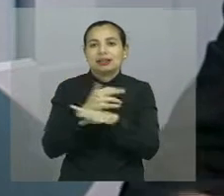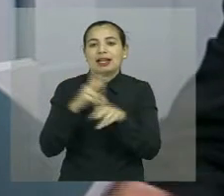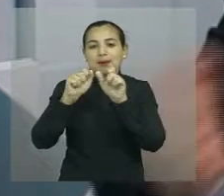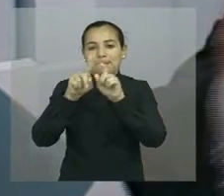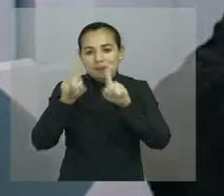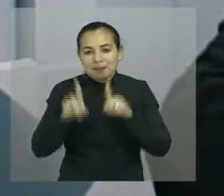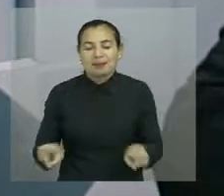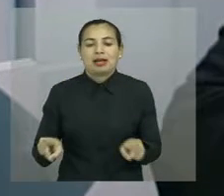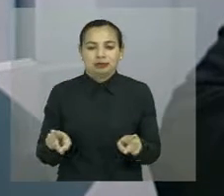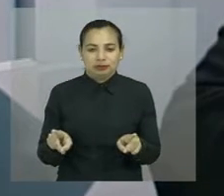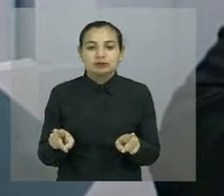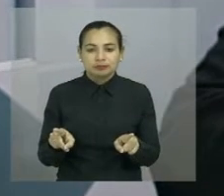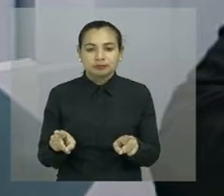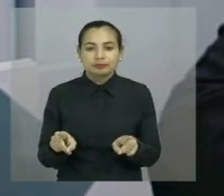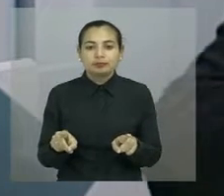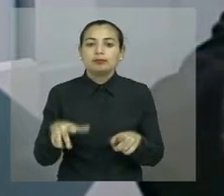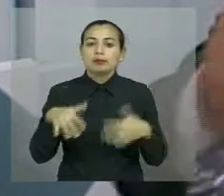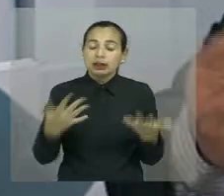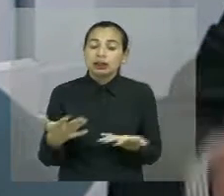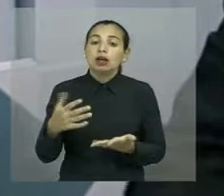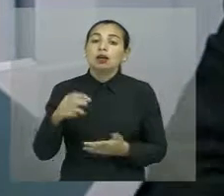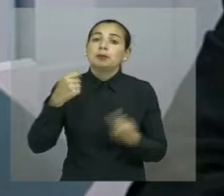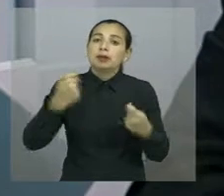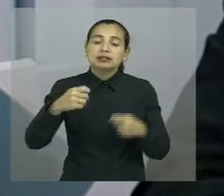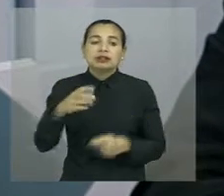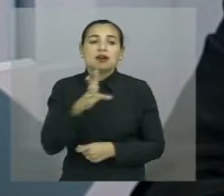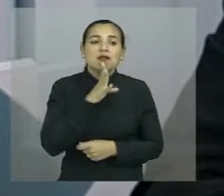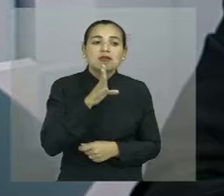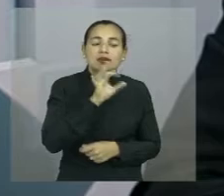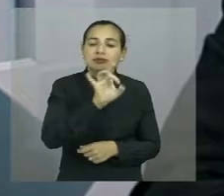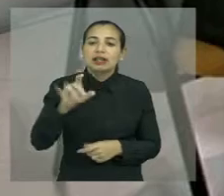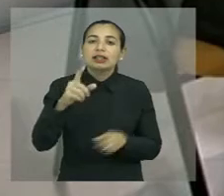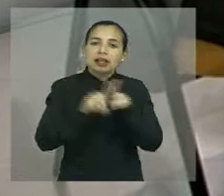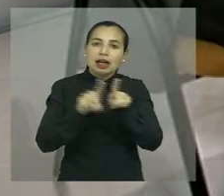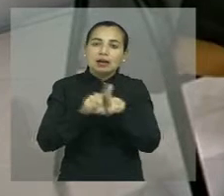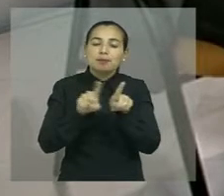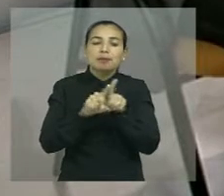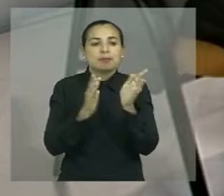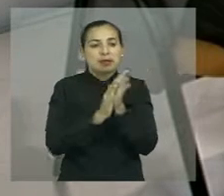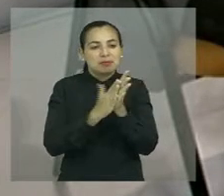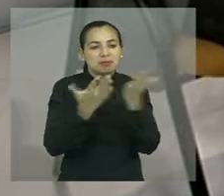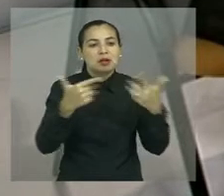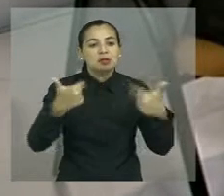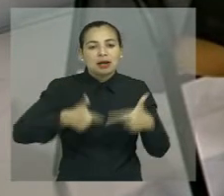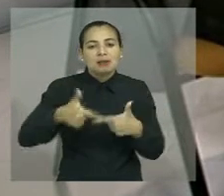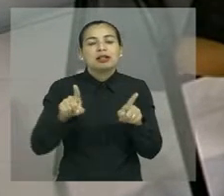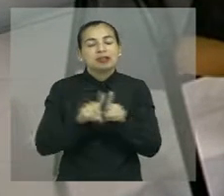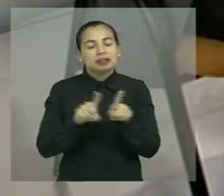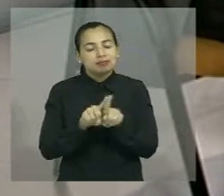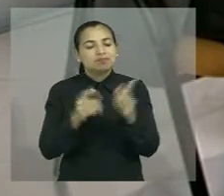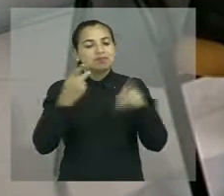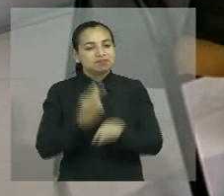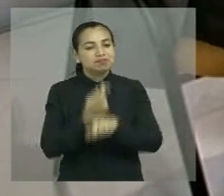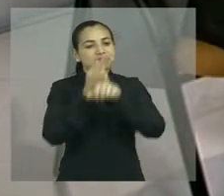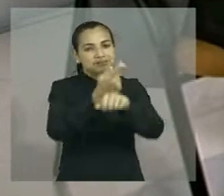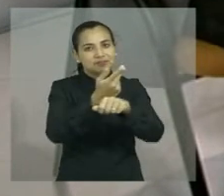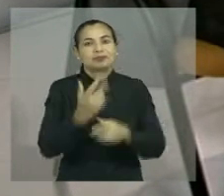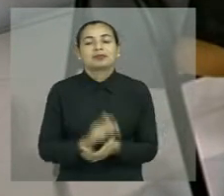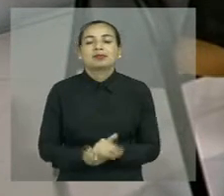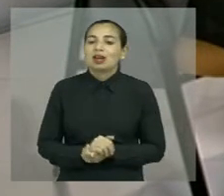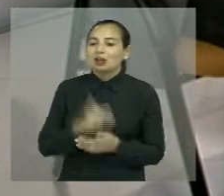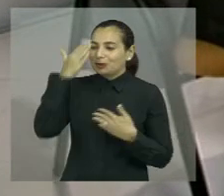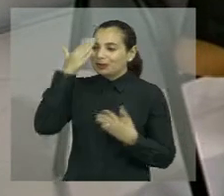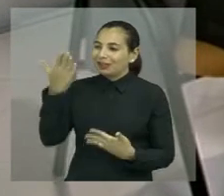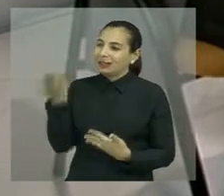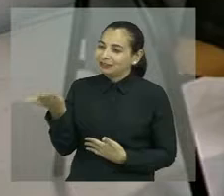número de sessões solenes para dar a conhecer o trabalho, como também para homenageá-las. Muito bem, vereador Jorge Pinheiro, muito obrigado